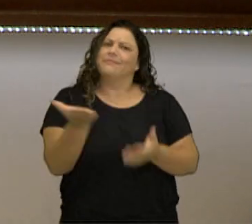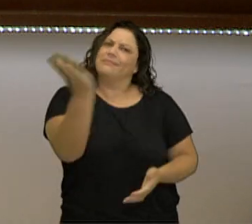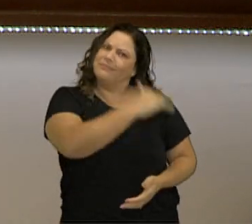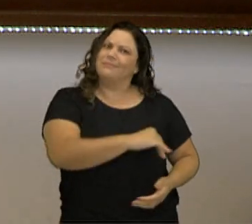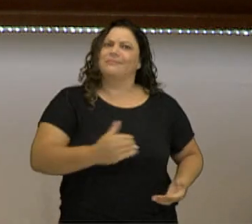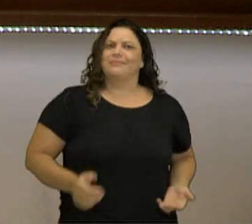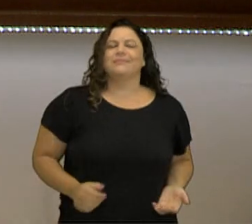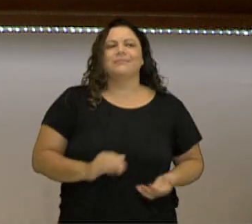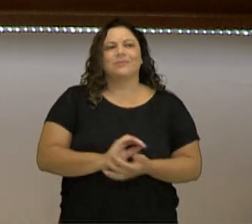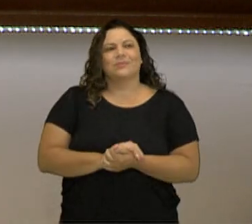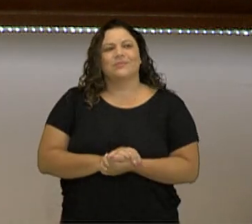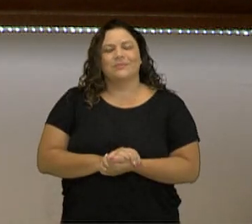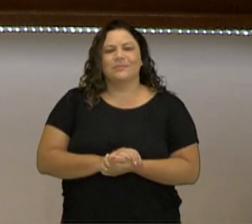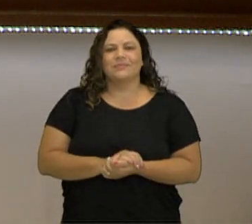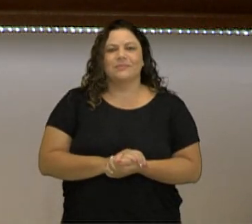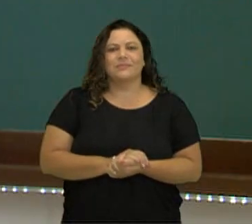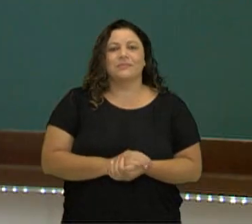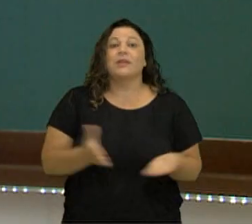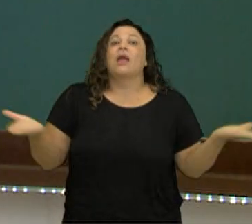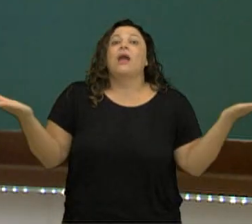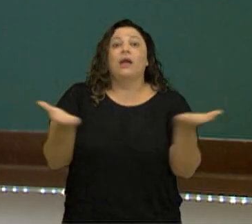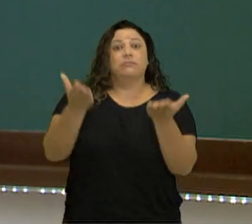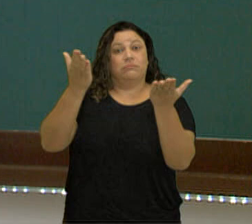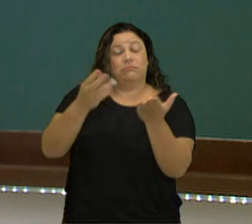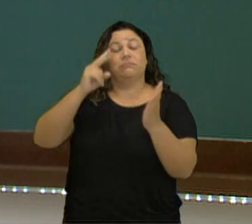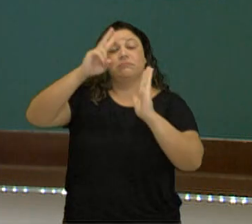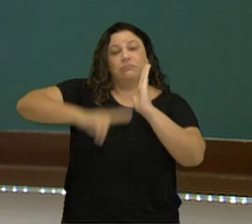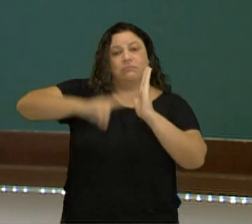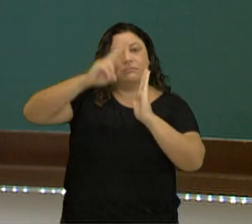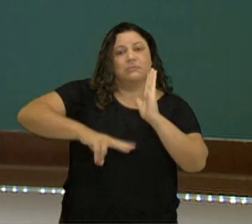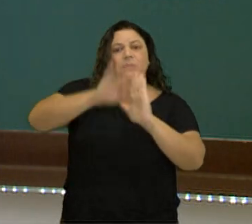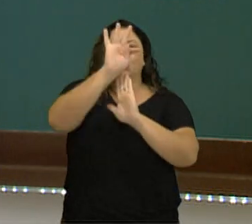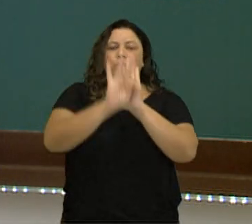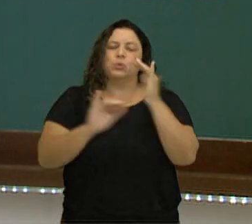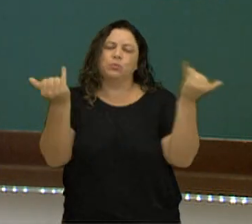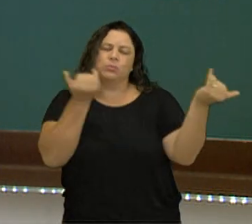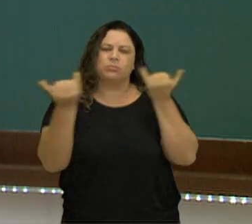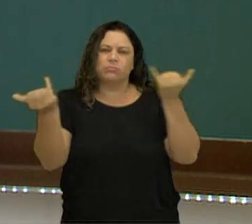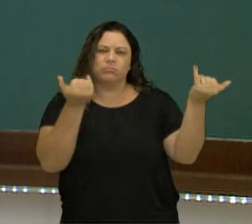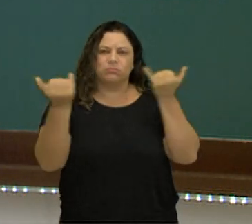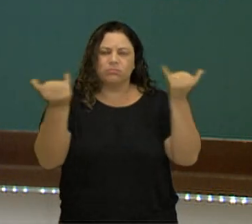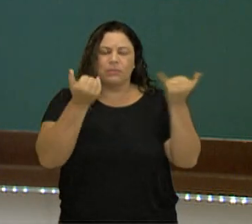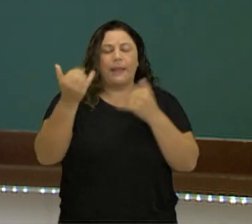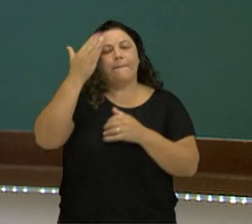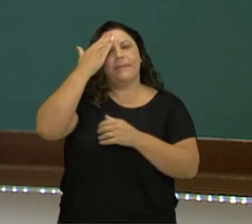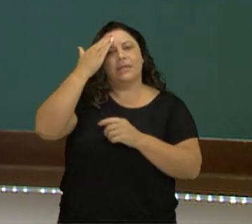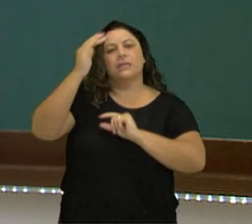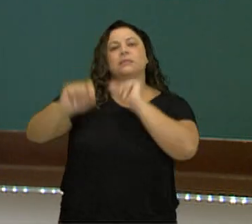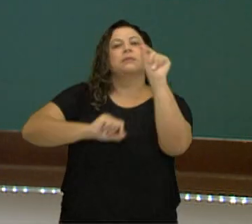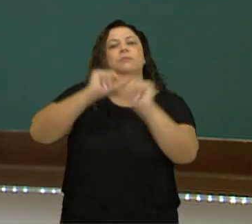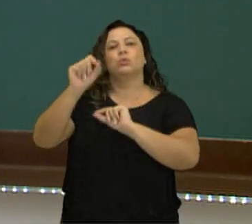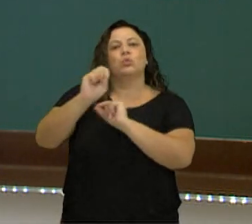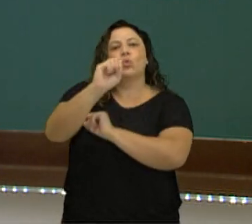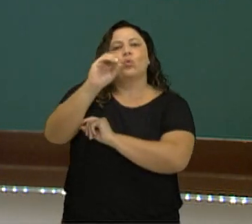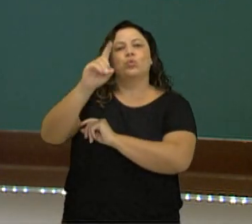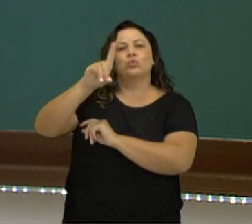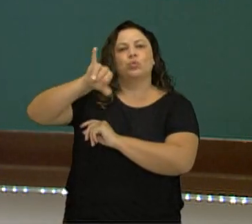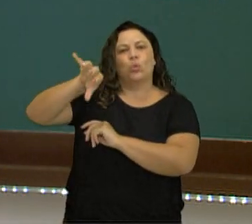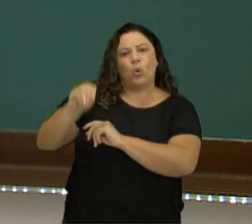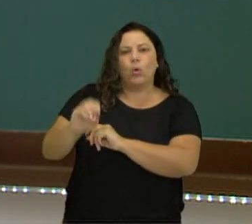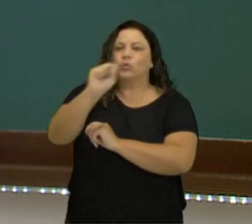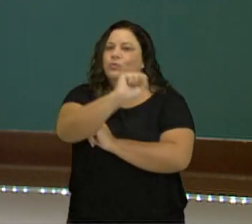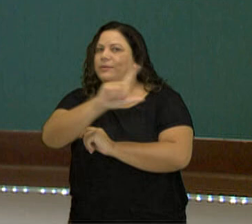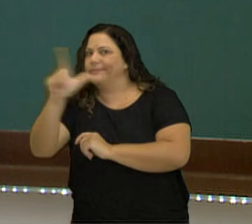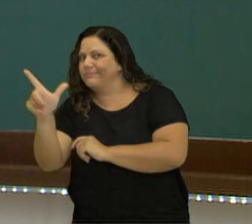lá. Hoje nós vamos ler texto informativo para saber sobre o sódio na nossa